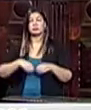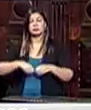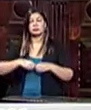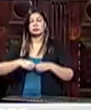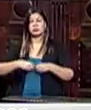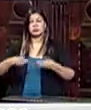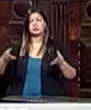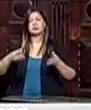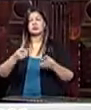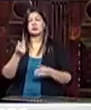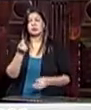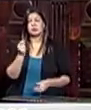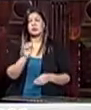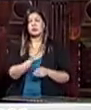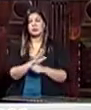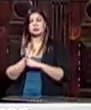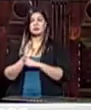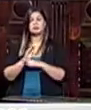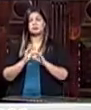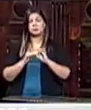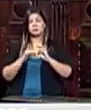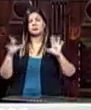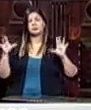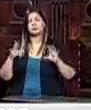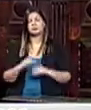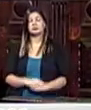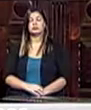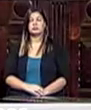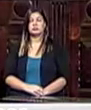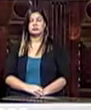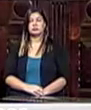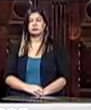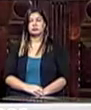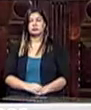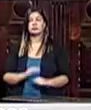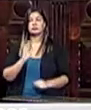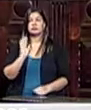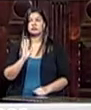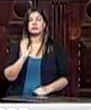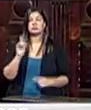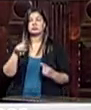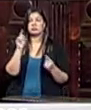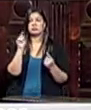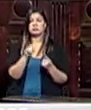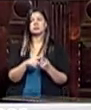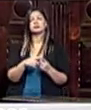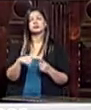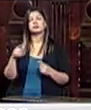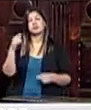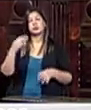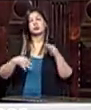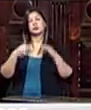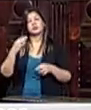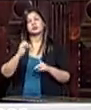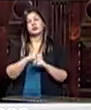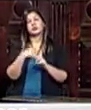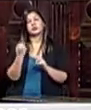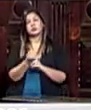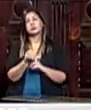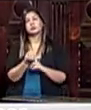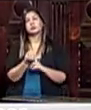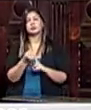distribuição da renda, soberania, democracia com soberania, mas para alcançar a justiça social. Um